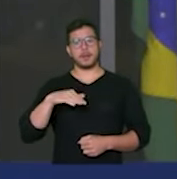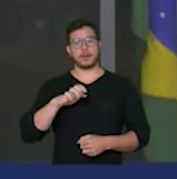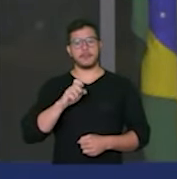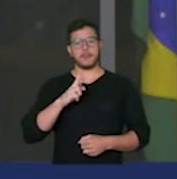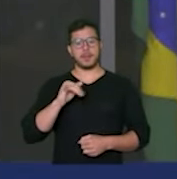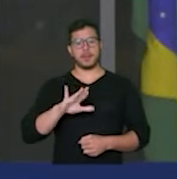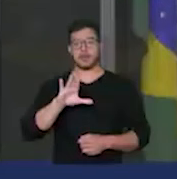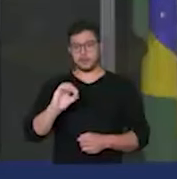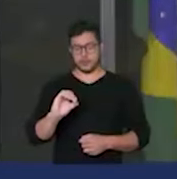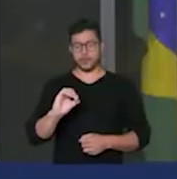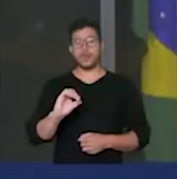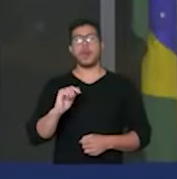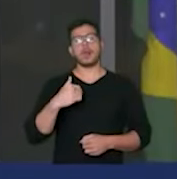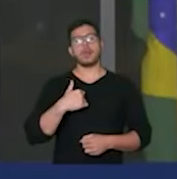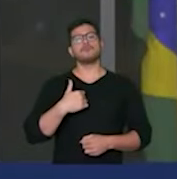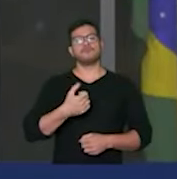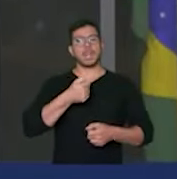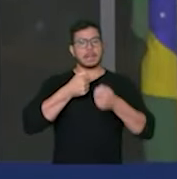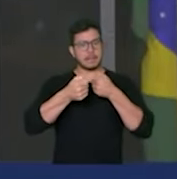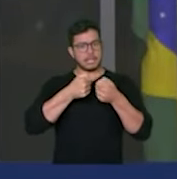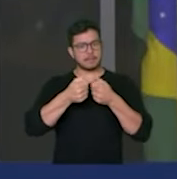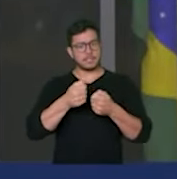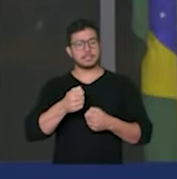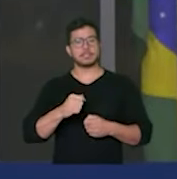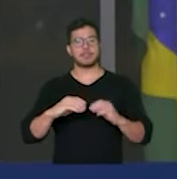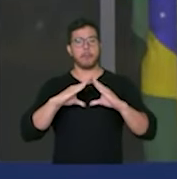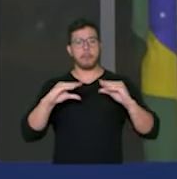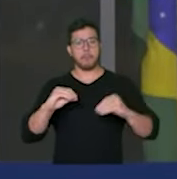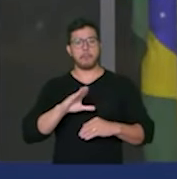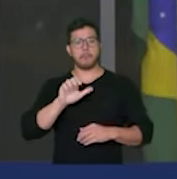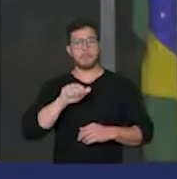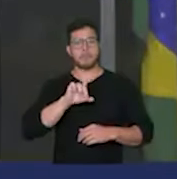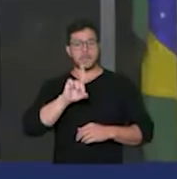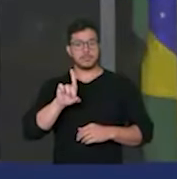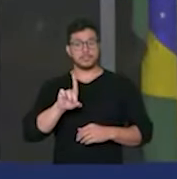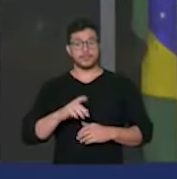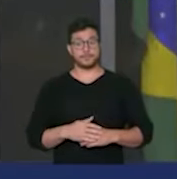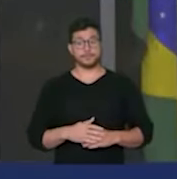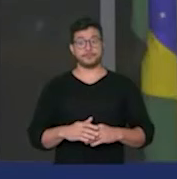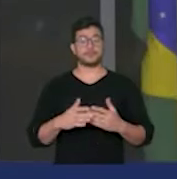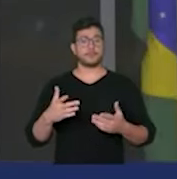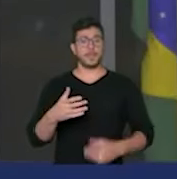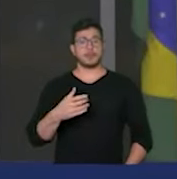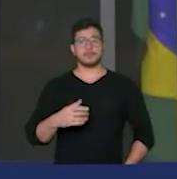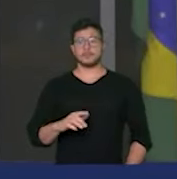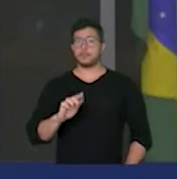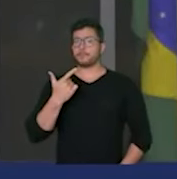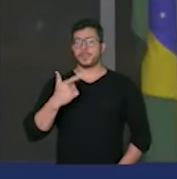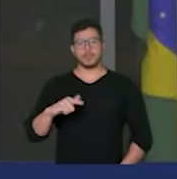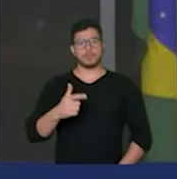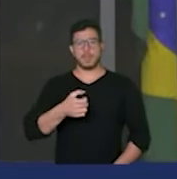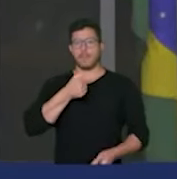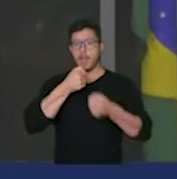era atleta da seleção brasileira. Em 2003, eu estava com 26 anos. Essa reportagem não foi ao ar. Assim